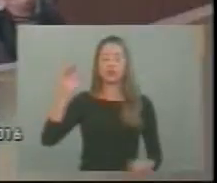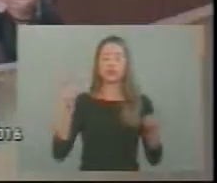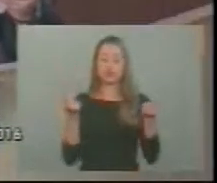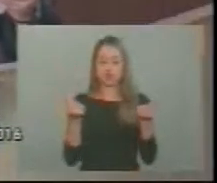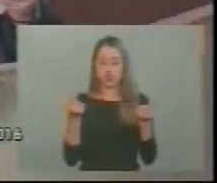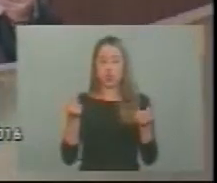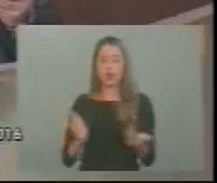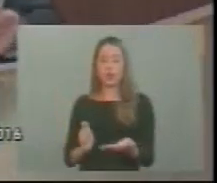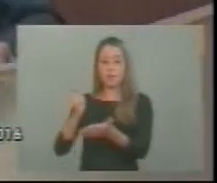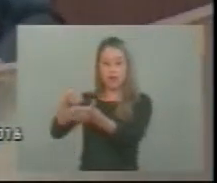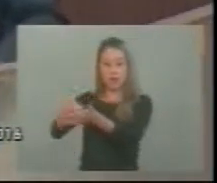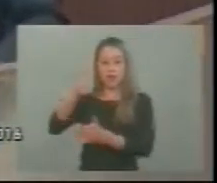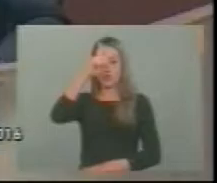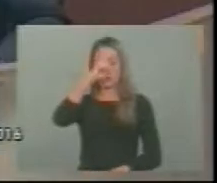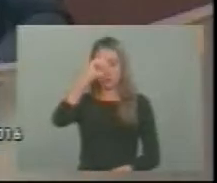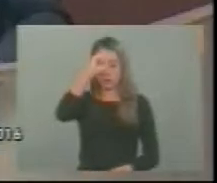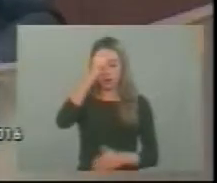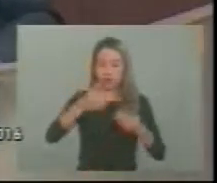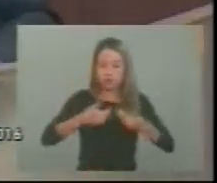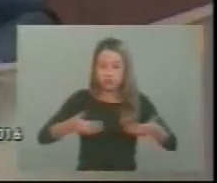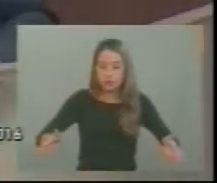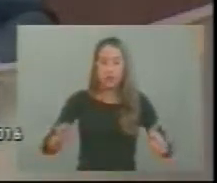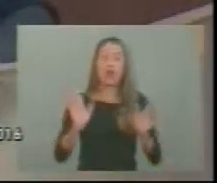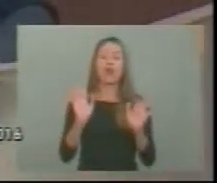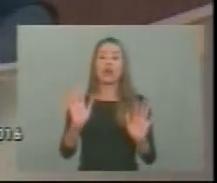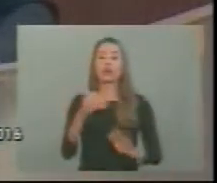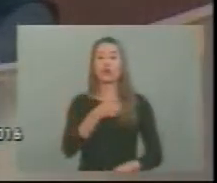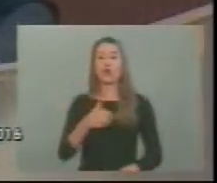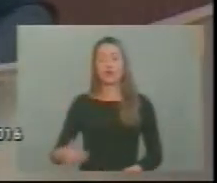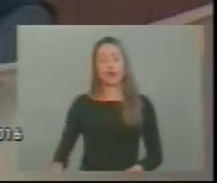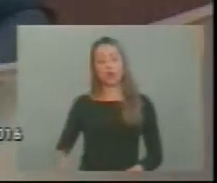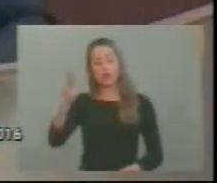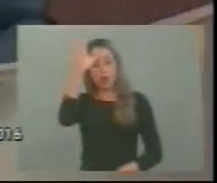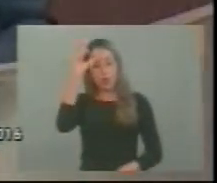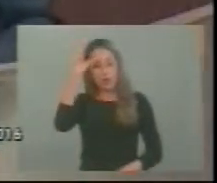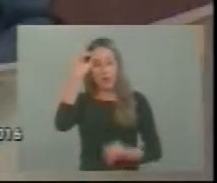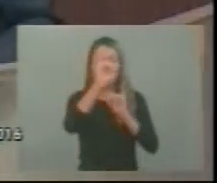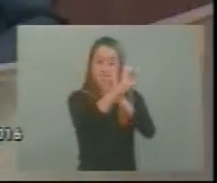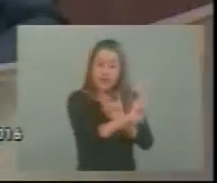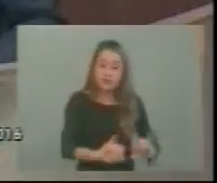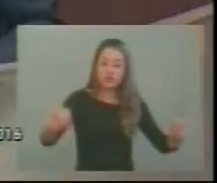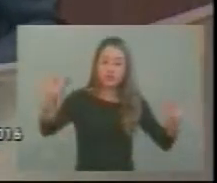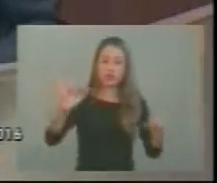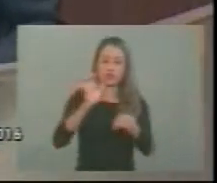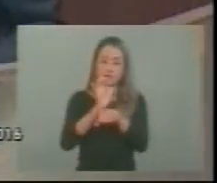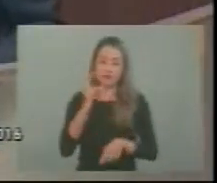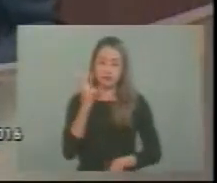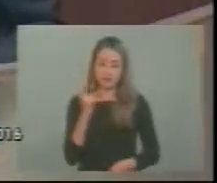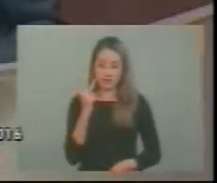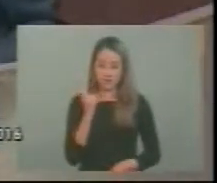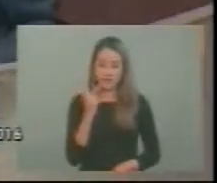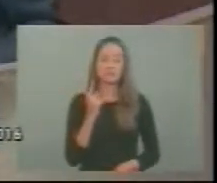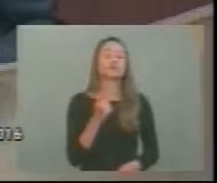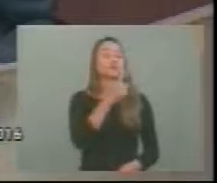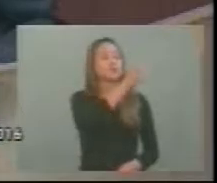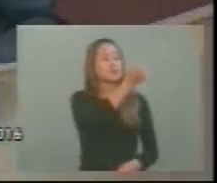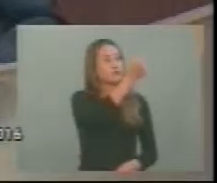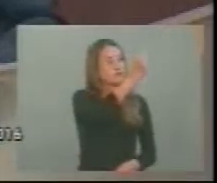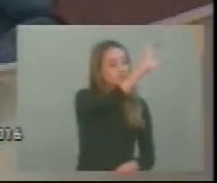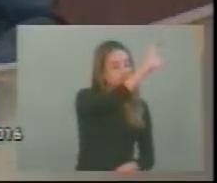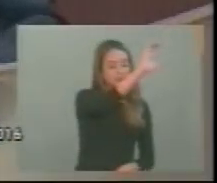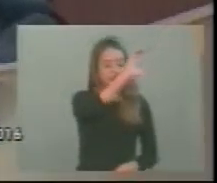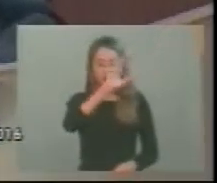O deputado Heitor Ferrer, do PSB, apontou que considera uma inversão de prioridade nos investimentos do governo do